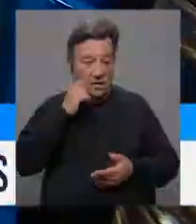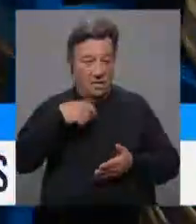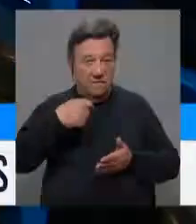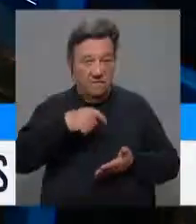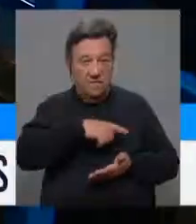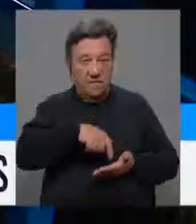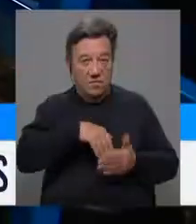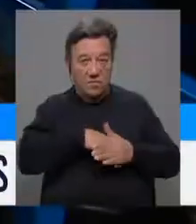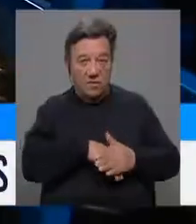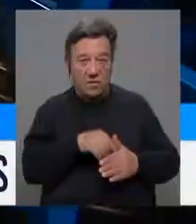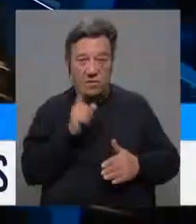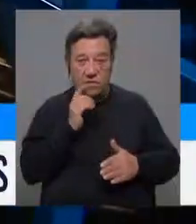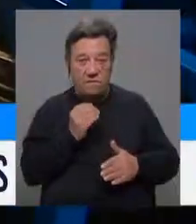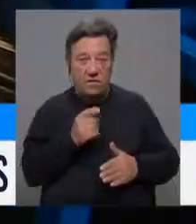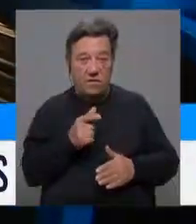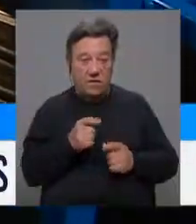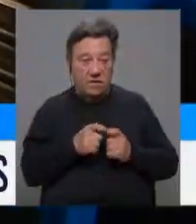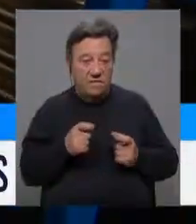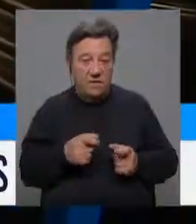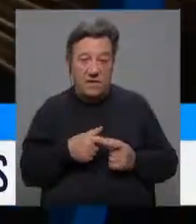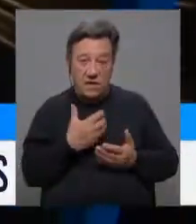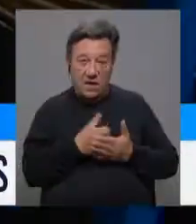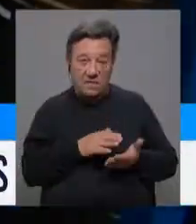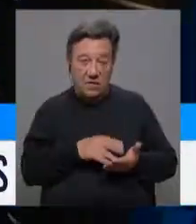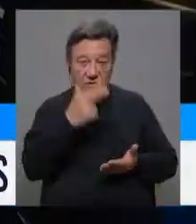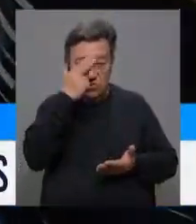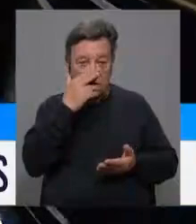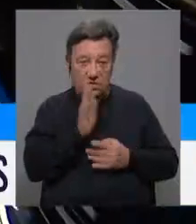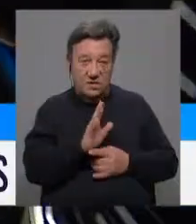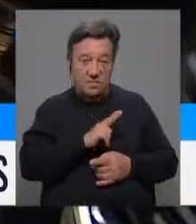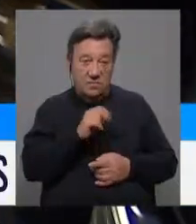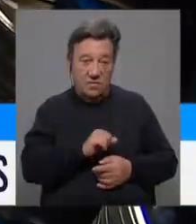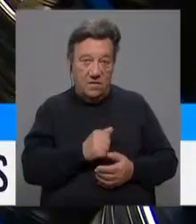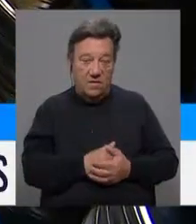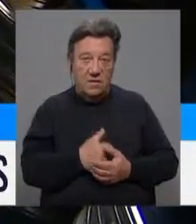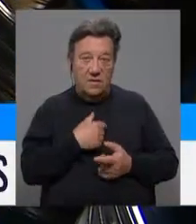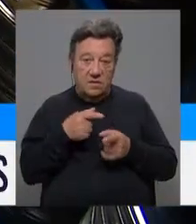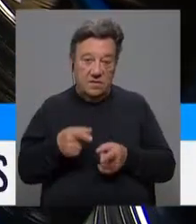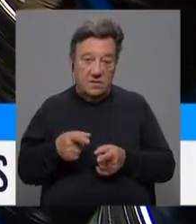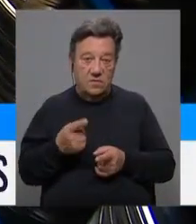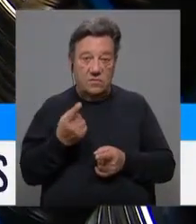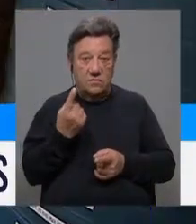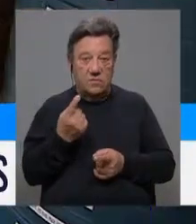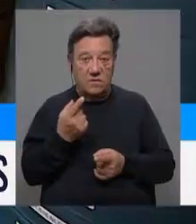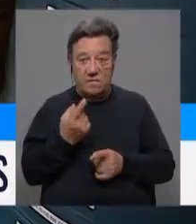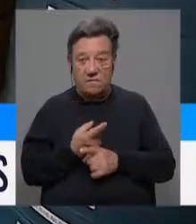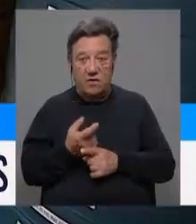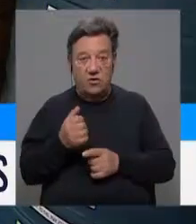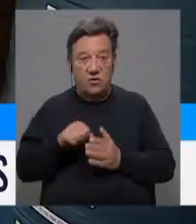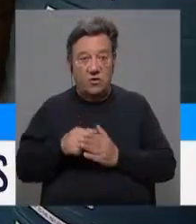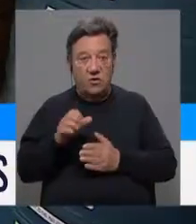guardadas como tesouros. Fitas que trazem gravadas a história do cinema em Portugal. Estamos num dos vários